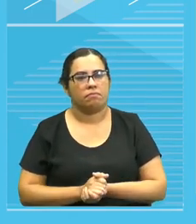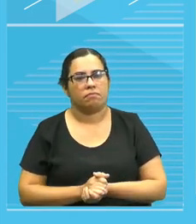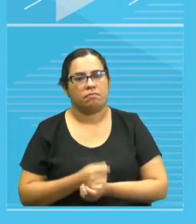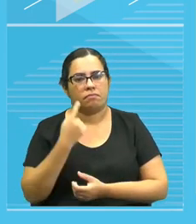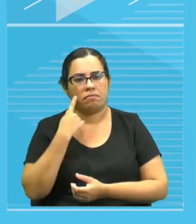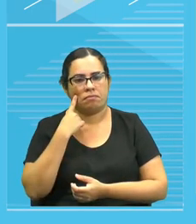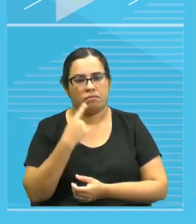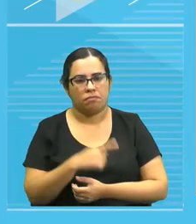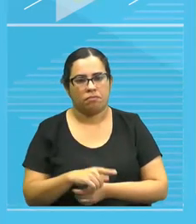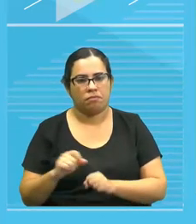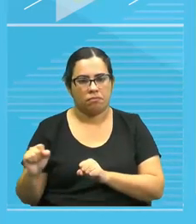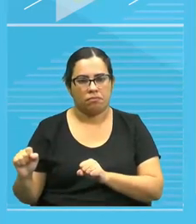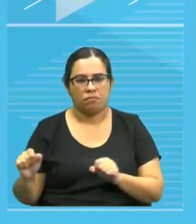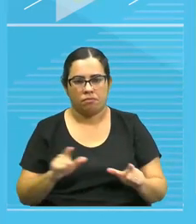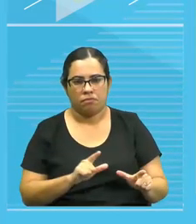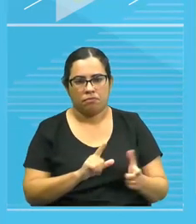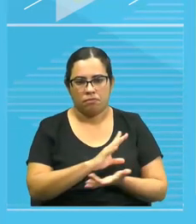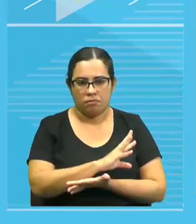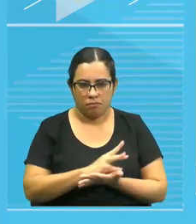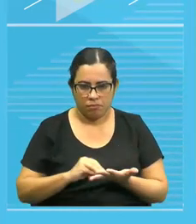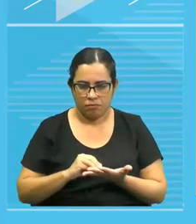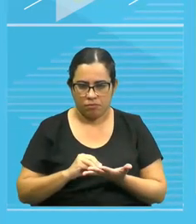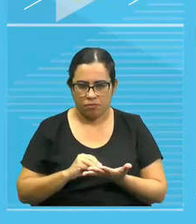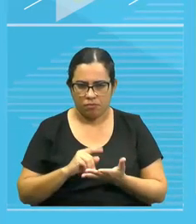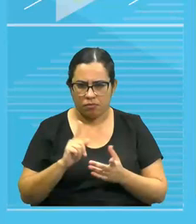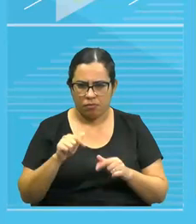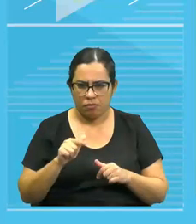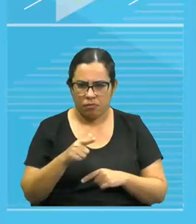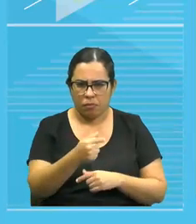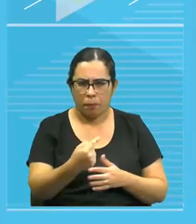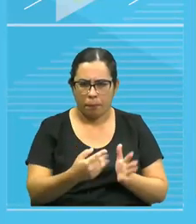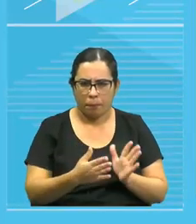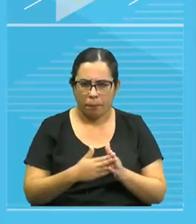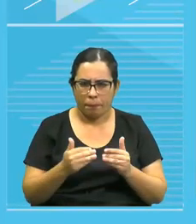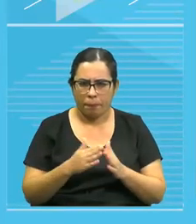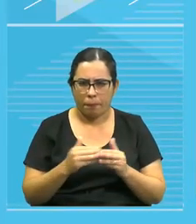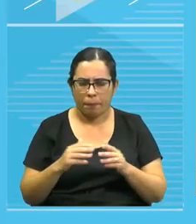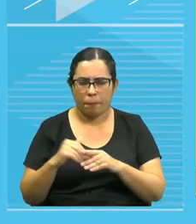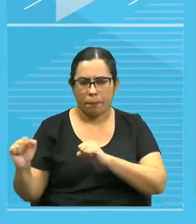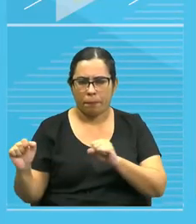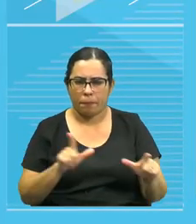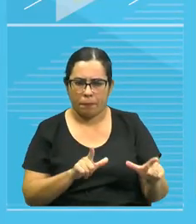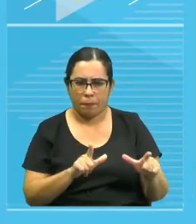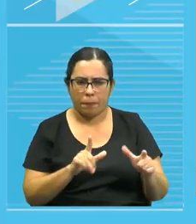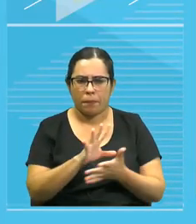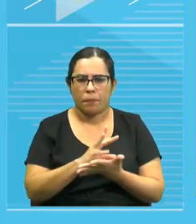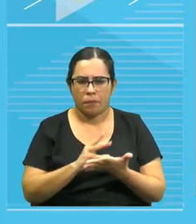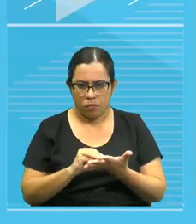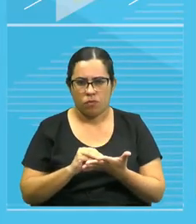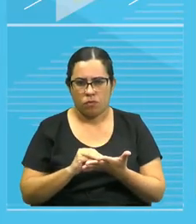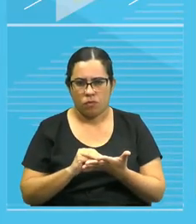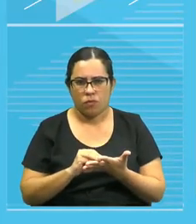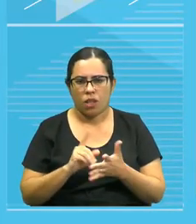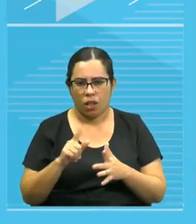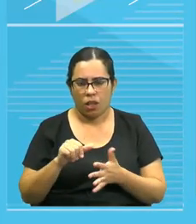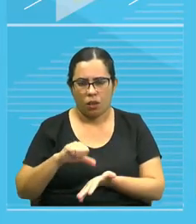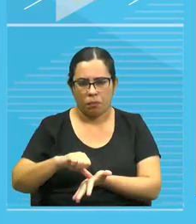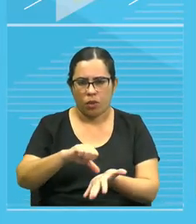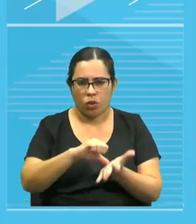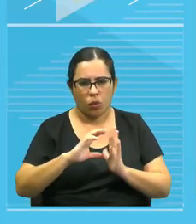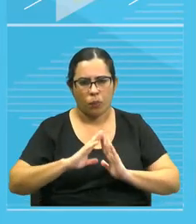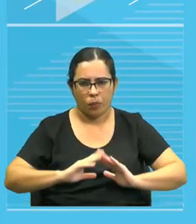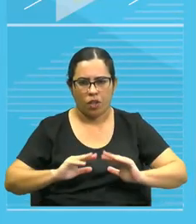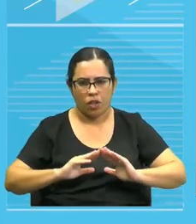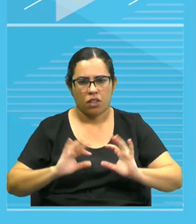rapidinho Vocês querem tirar print é pessoal de pessoal digo Napoleão pediu para voltar aqui O slide voltei quer tirar um